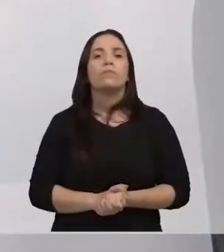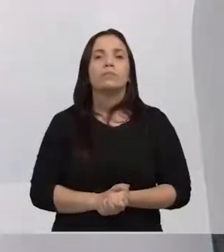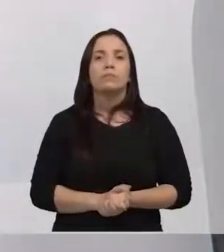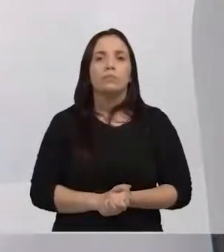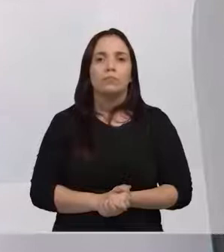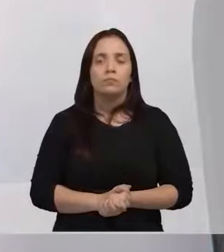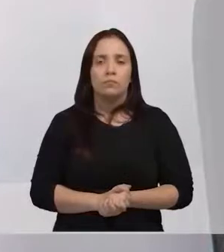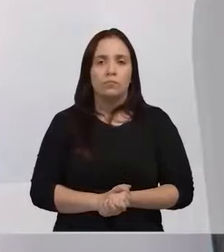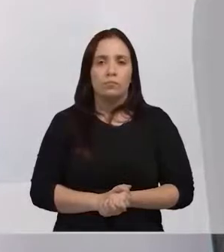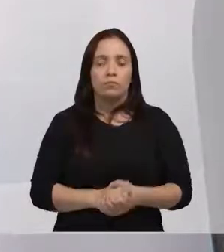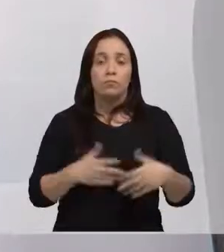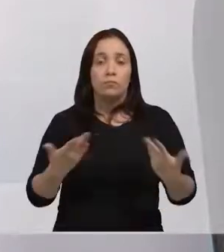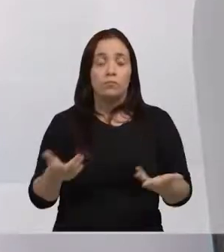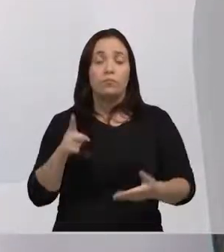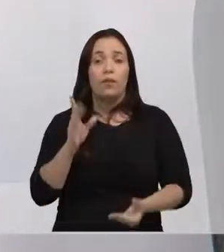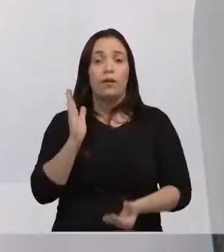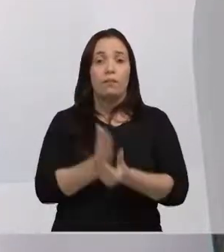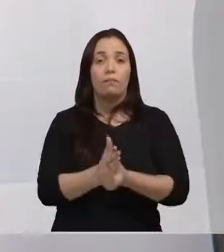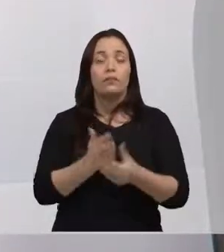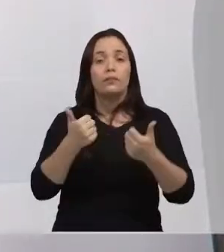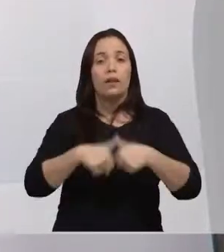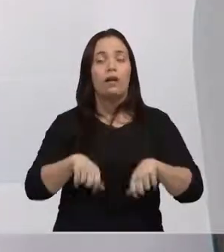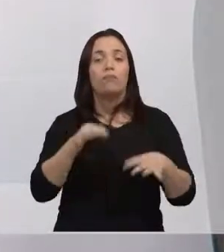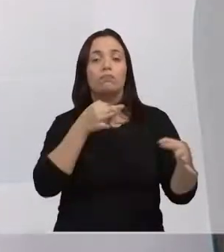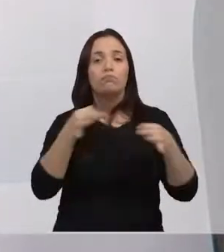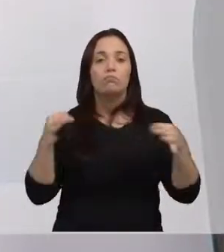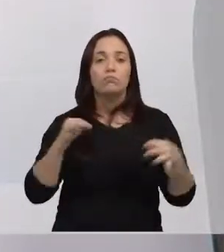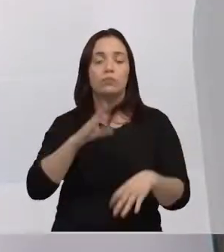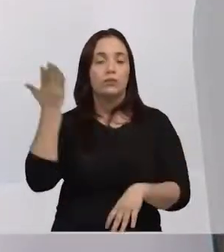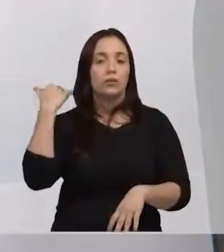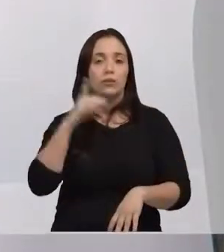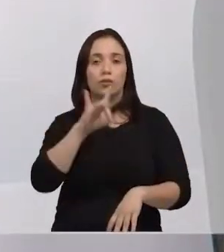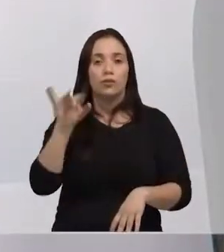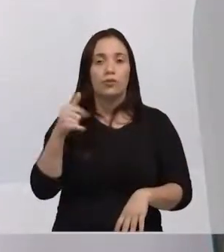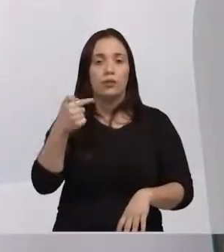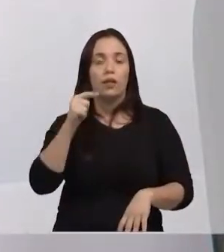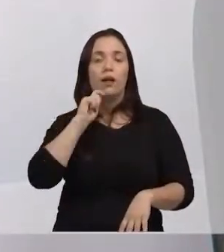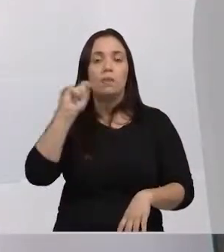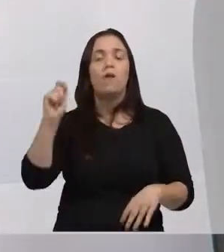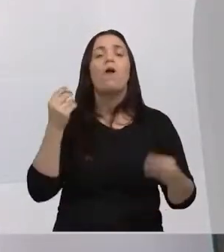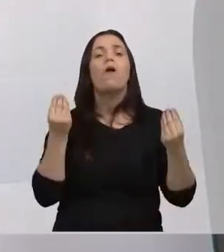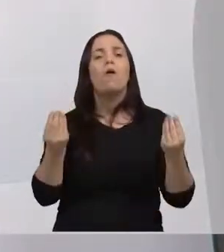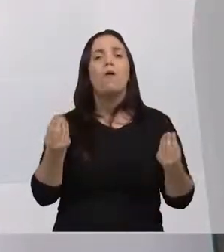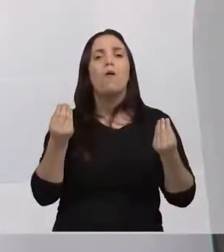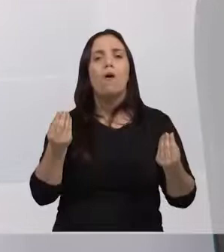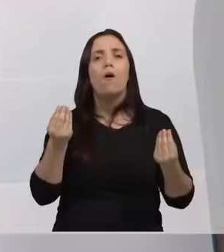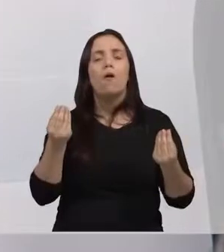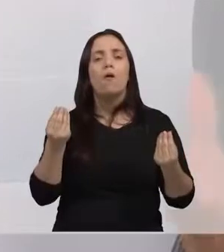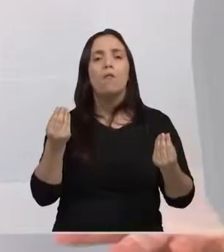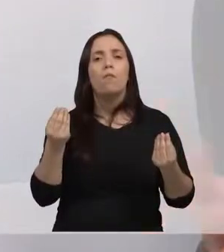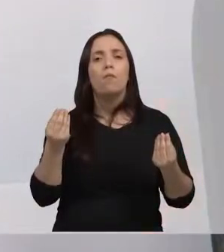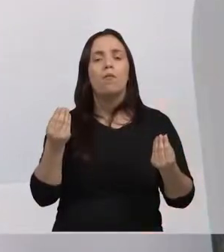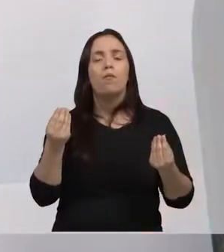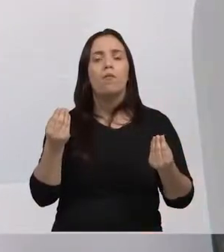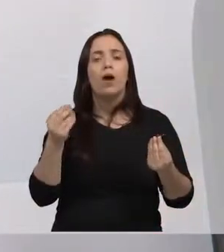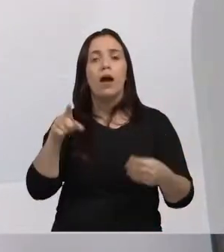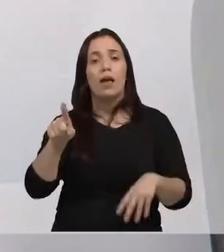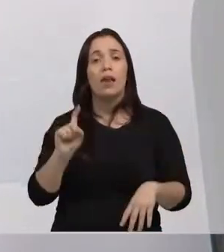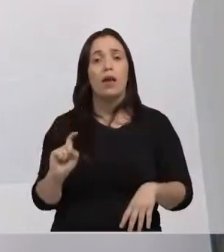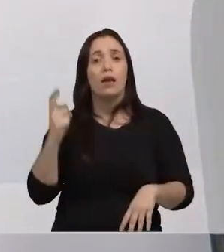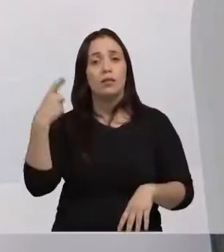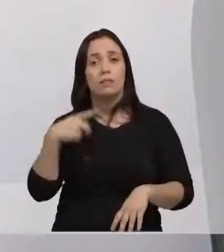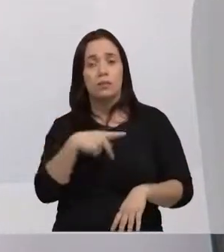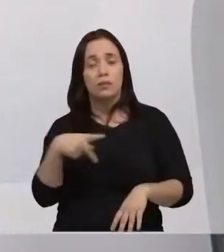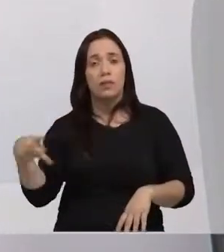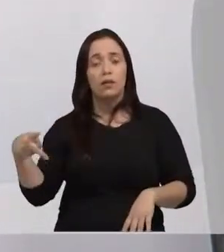processos discutidos na véspera do dia 7 de abril. Como é que ficaria todo o aparato de